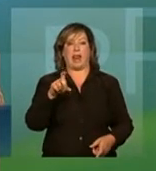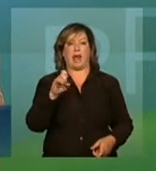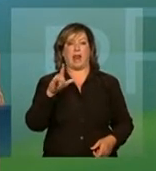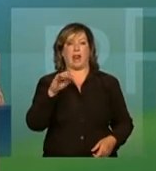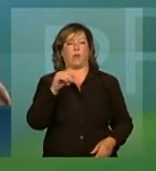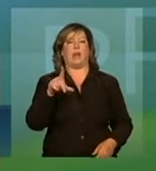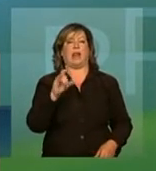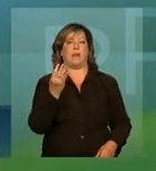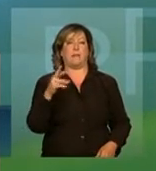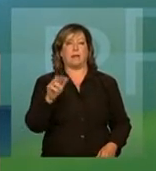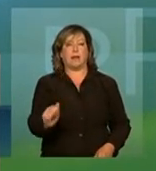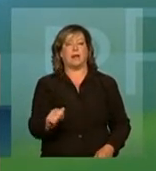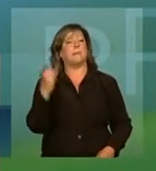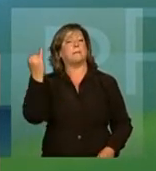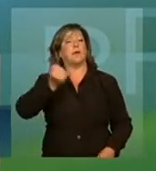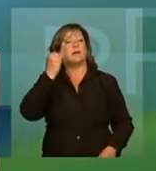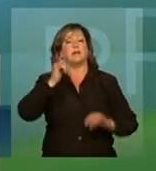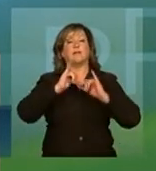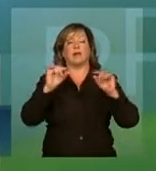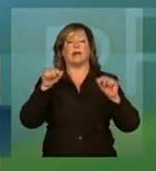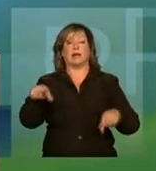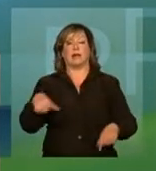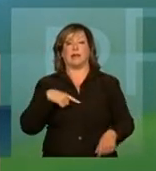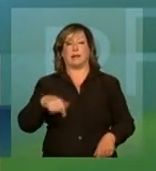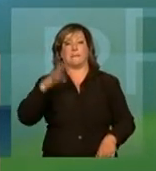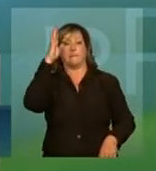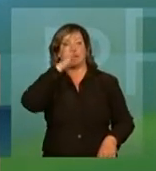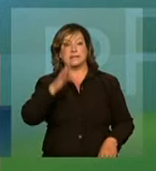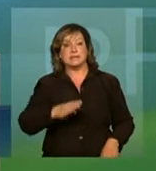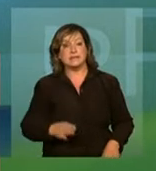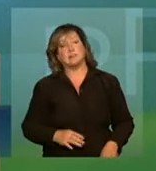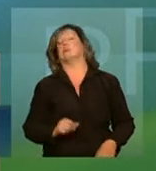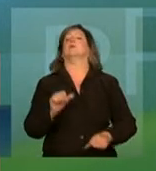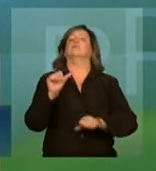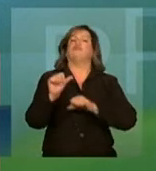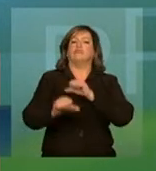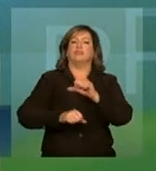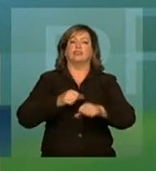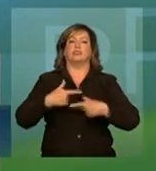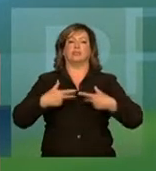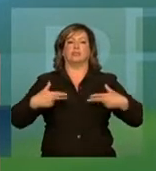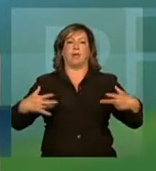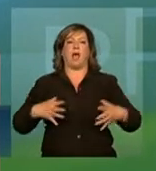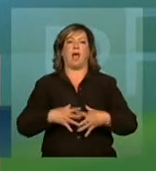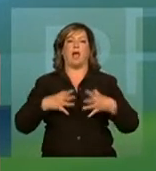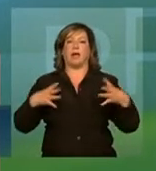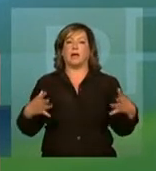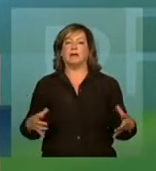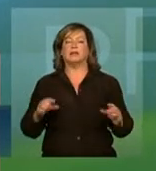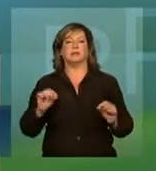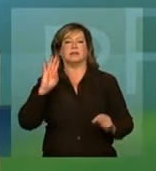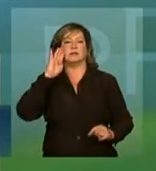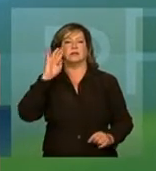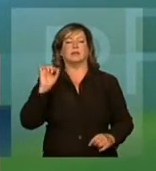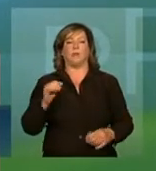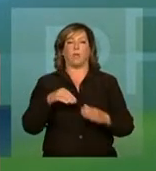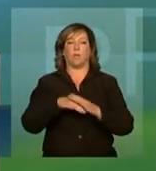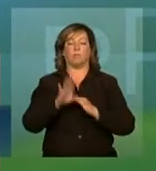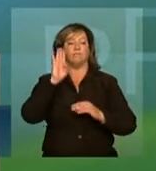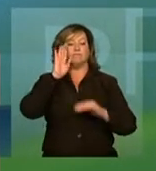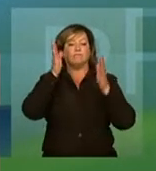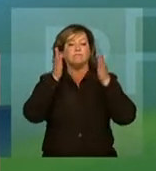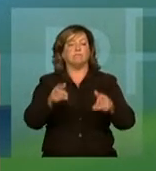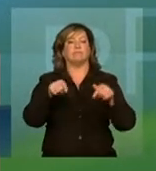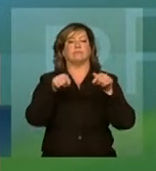importante assinalar que o Estado brasileiro passa por uma grande transformação, sem deixar de guardar o patrimônio público, o